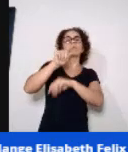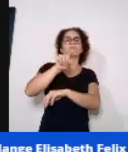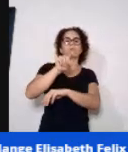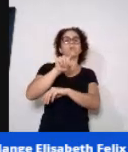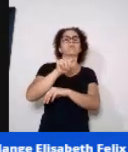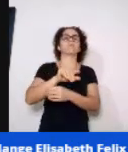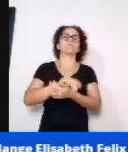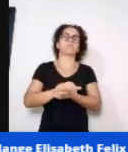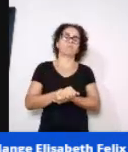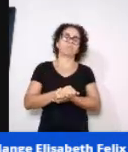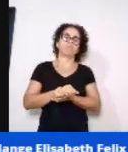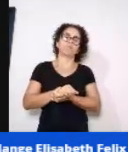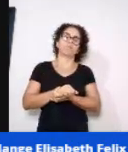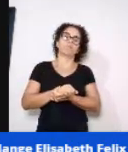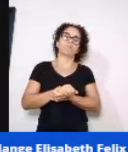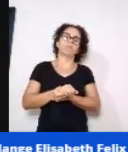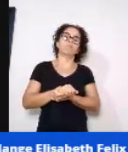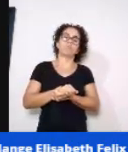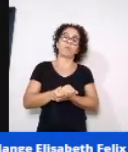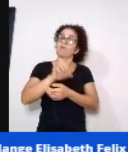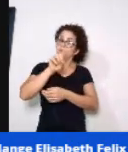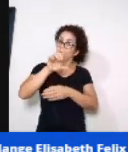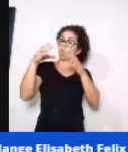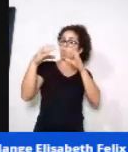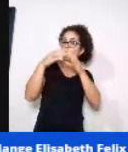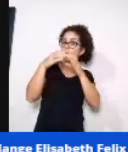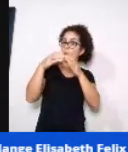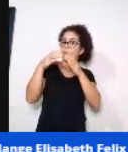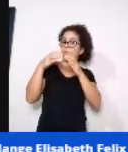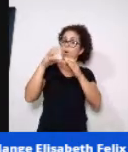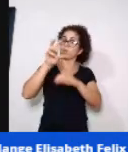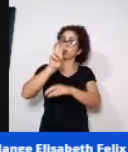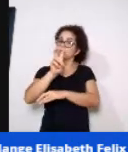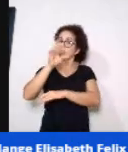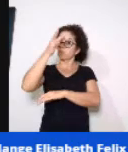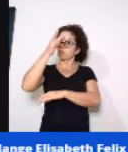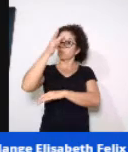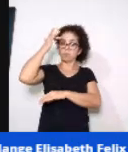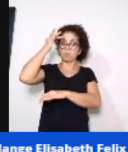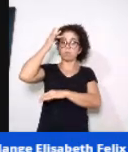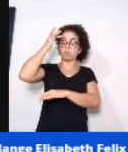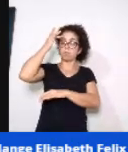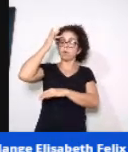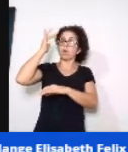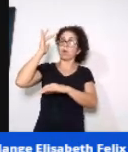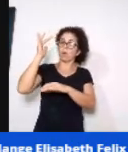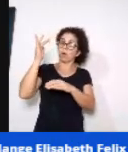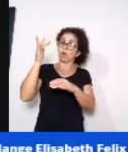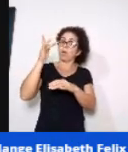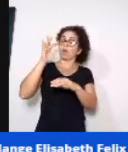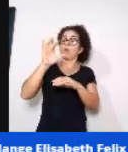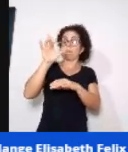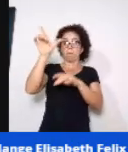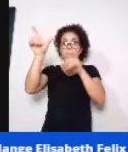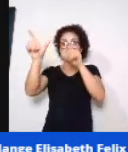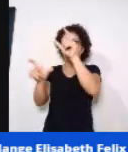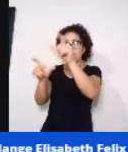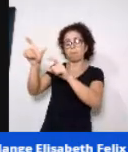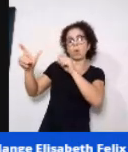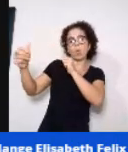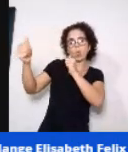conjunto dessas 5 pessoas. Fragmentos dessas 5 pessoas constituem você hoje. Um pouquinho,